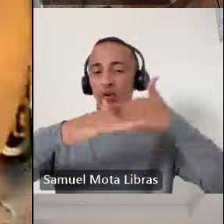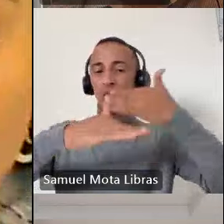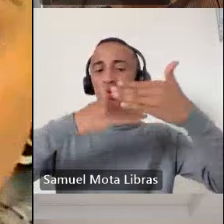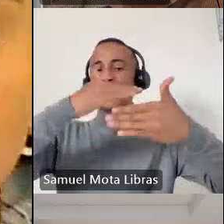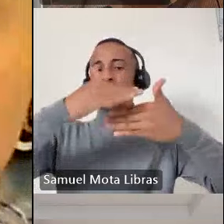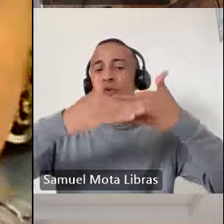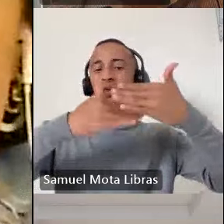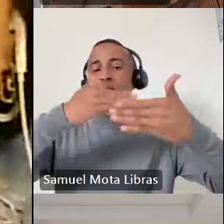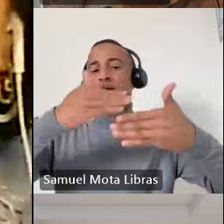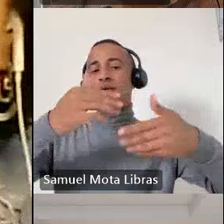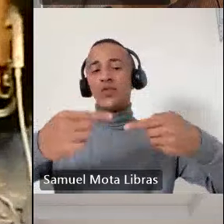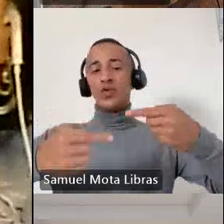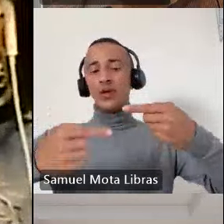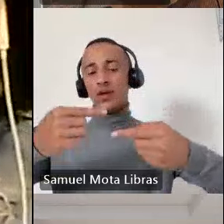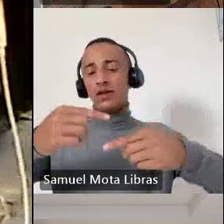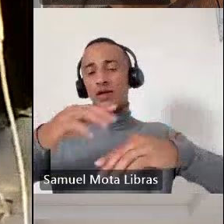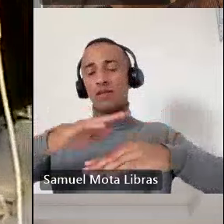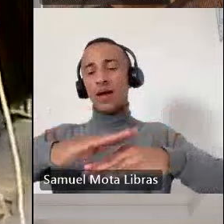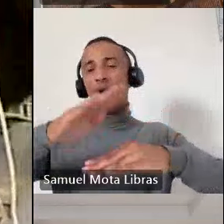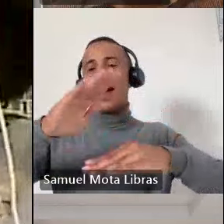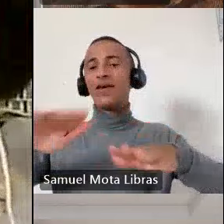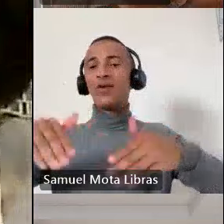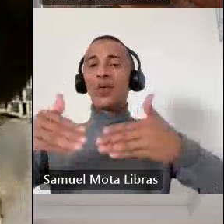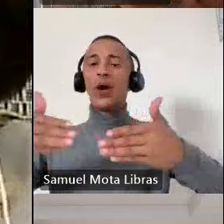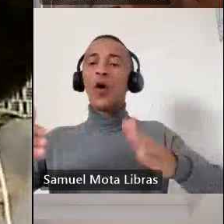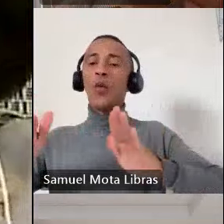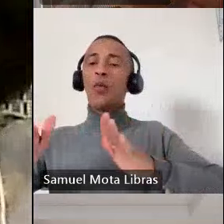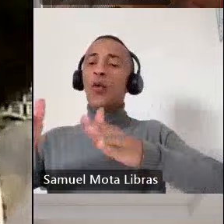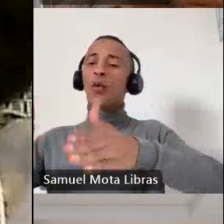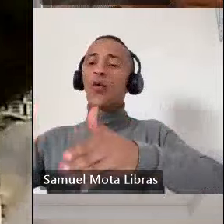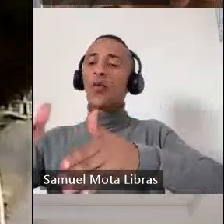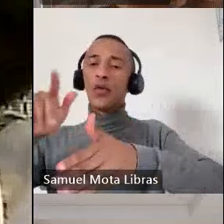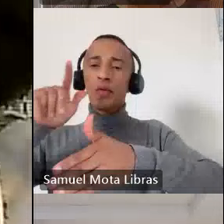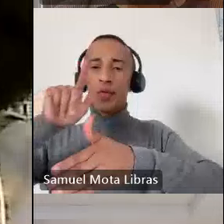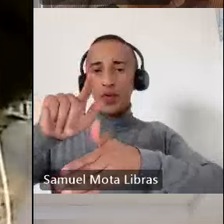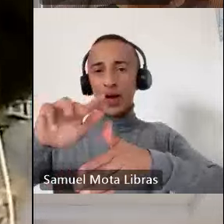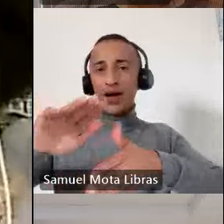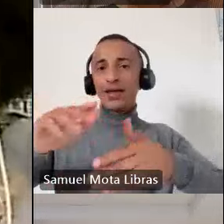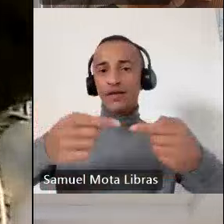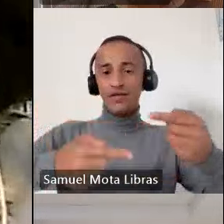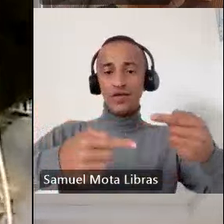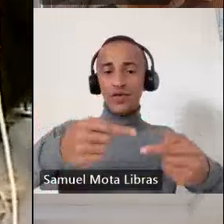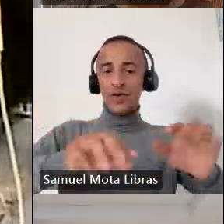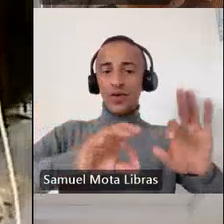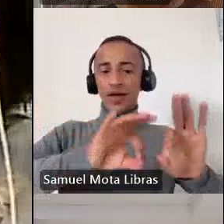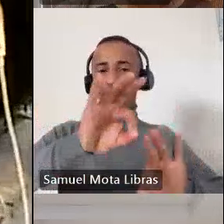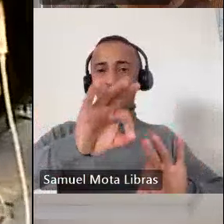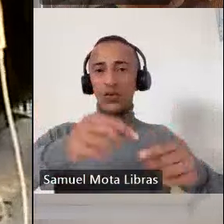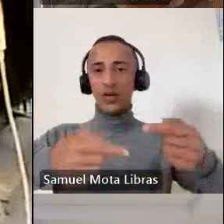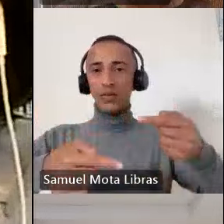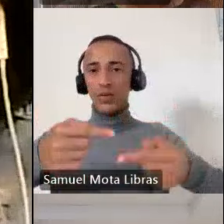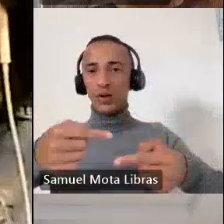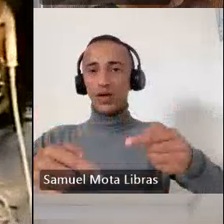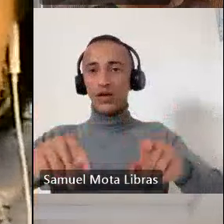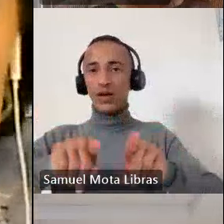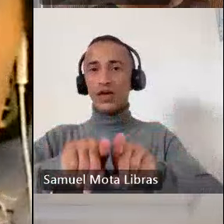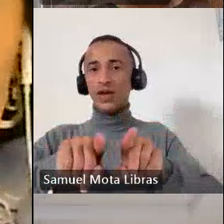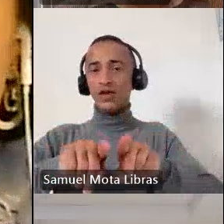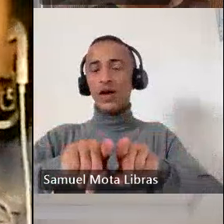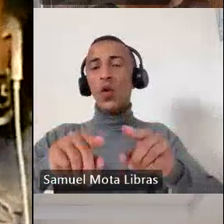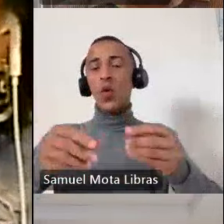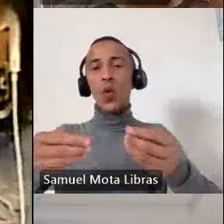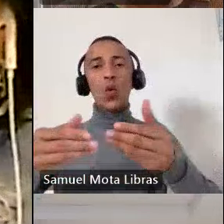o público alvo que vai ser alcançado quais são na formulação da política a gente tem que fazer aquela pesquisa ampla para saber quais são os